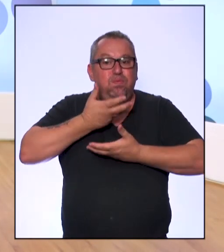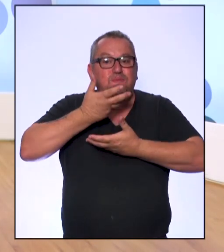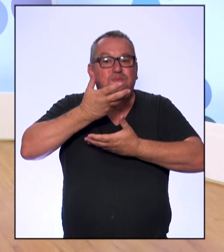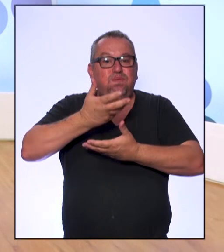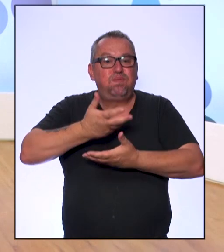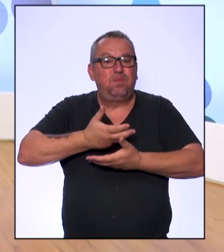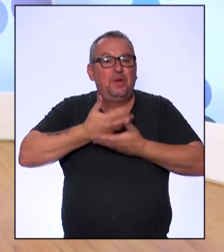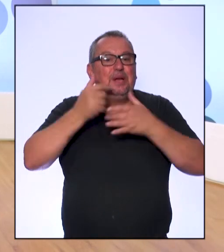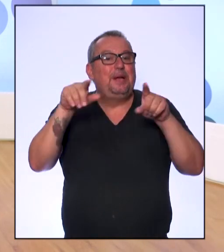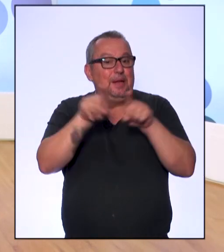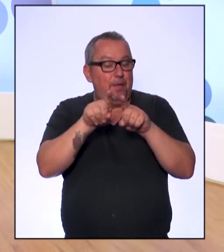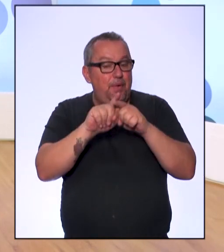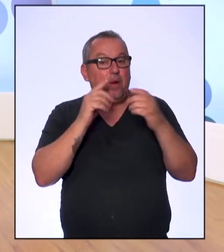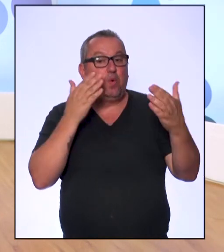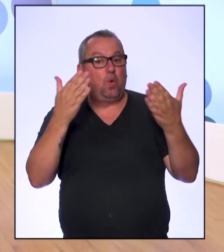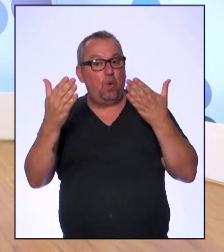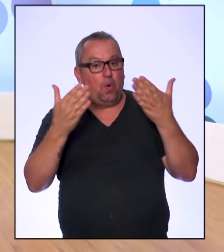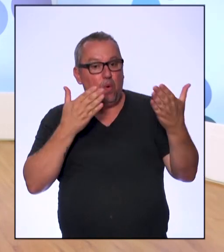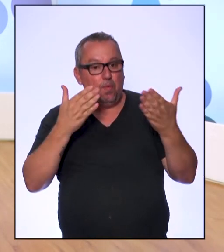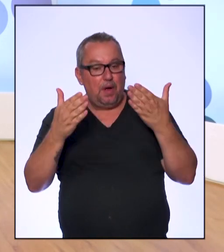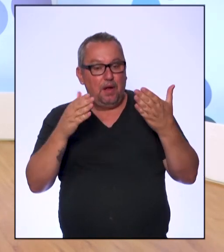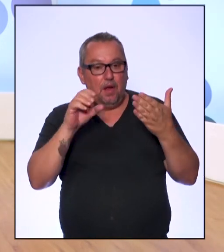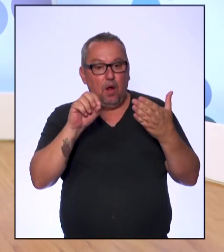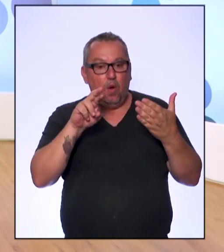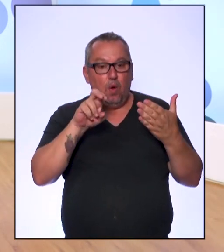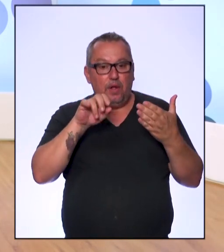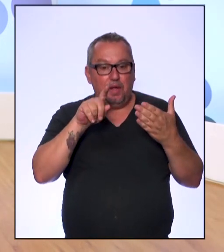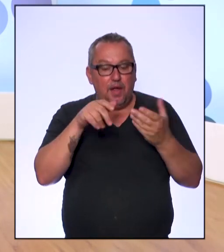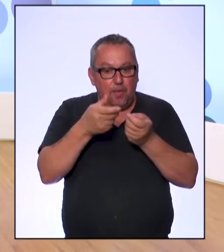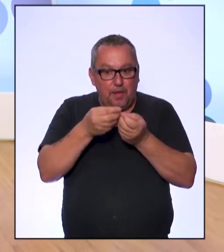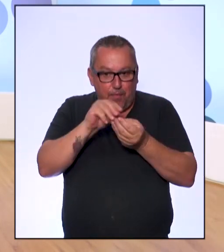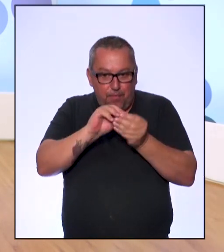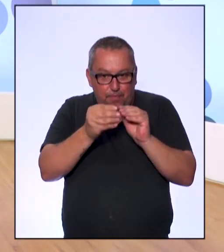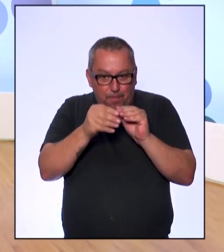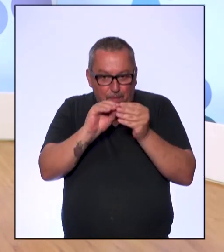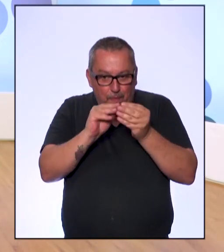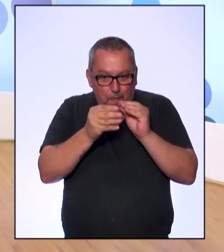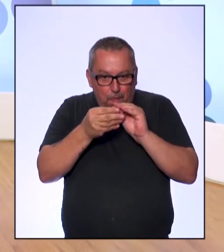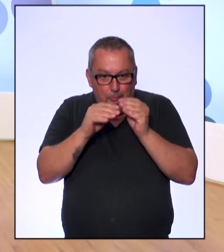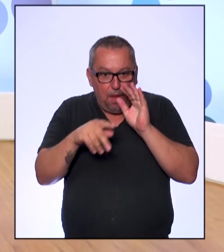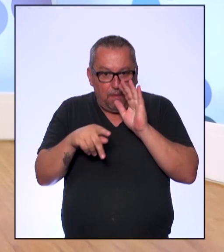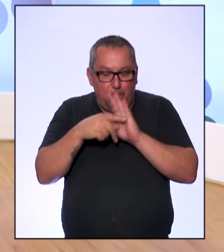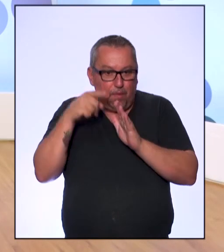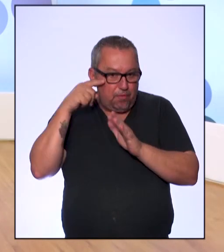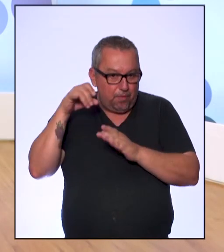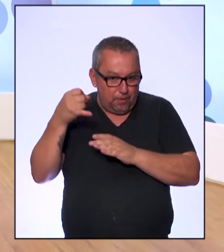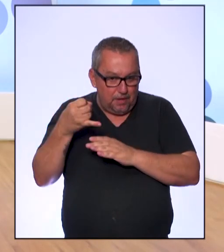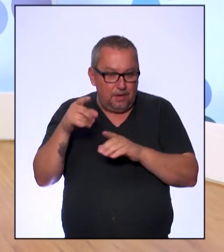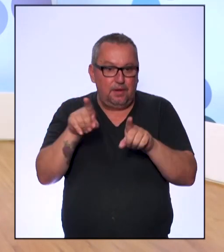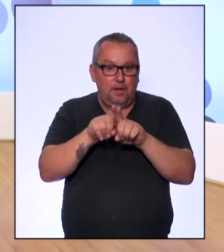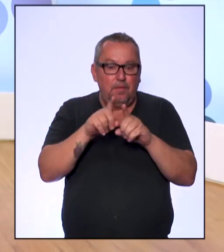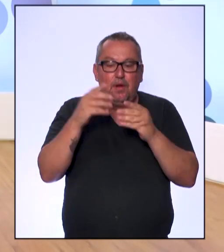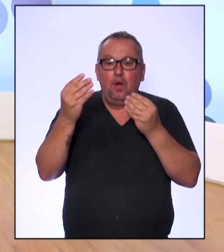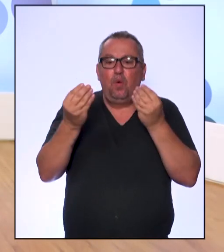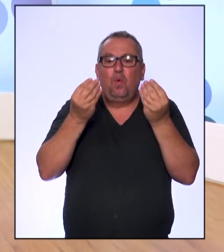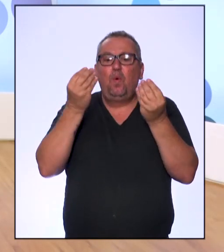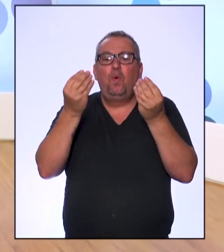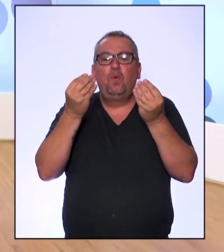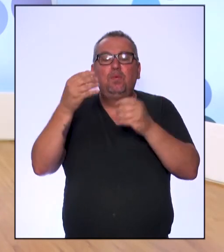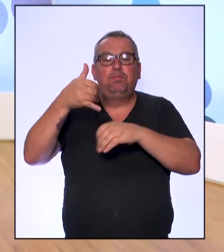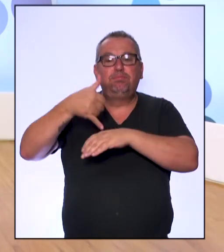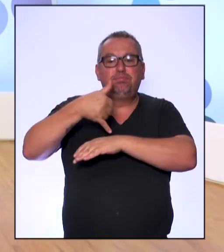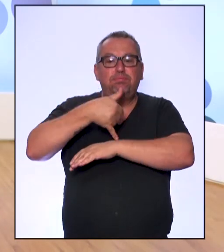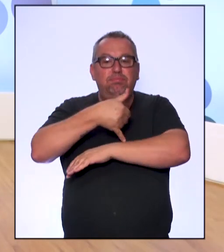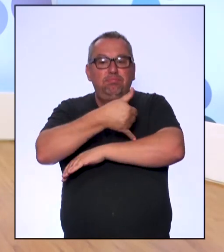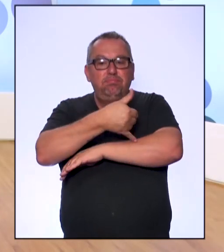até compara a poesia Origami, da Flora Figueiredo. Então, é bem interessante como que a tatuagem